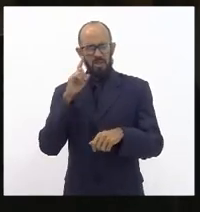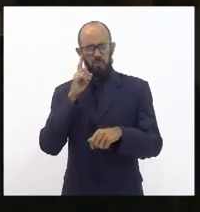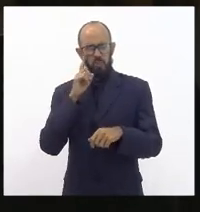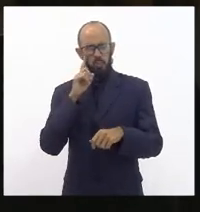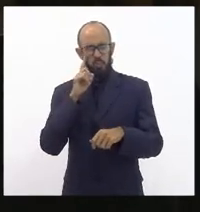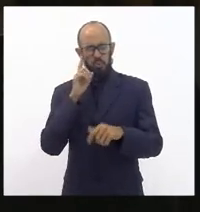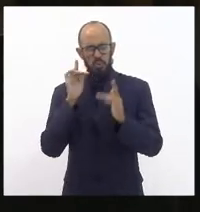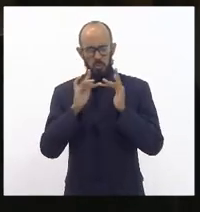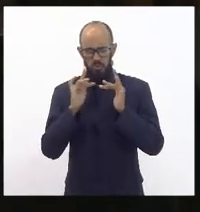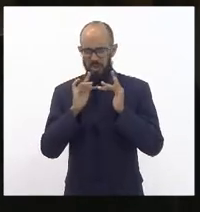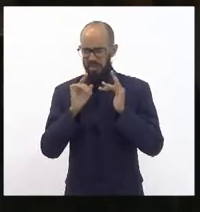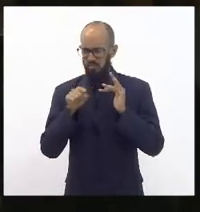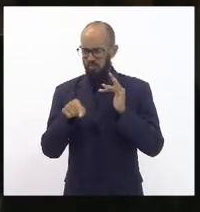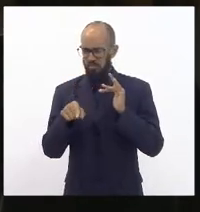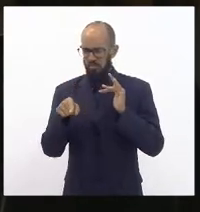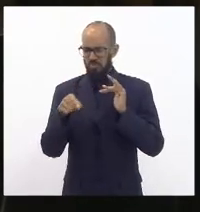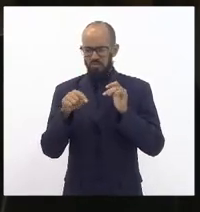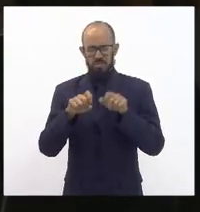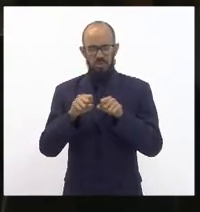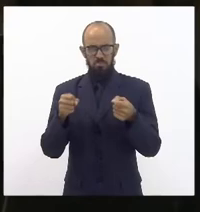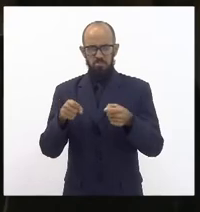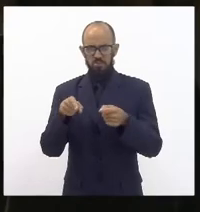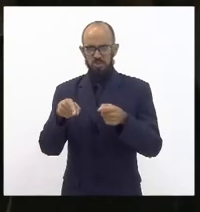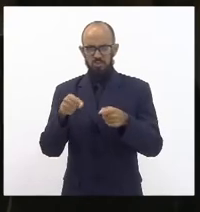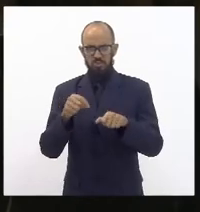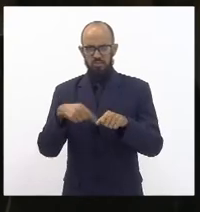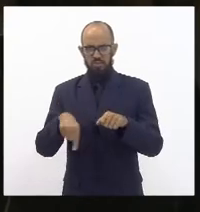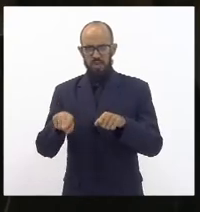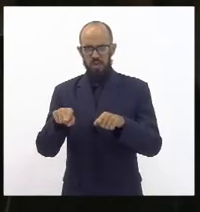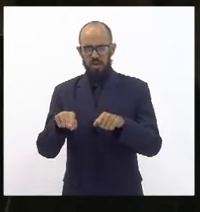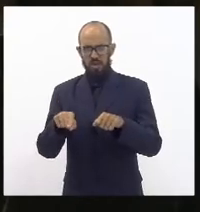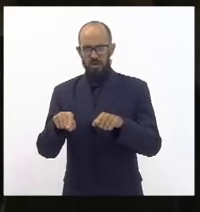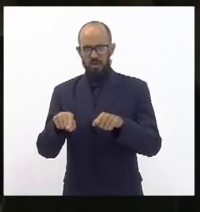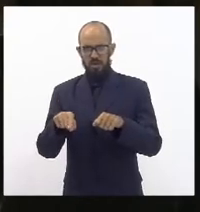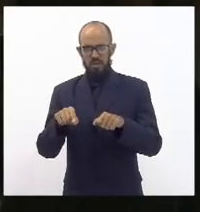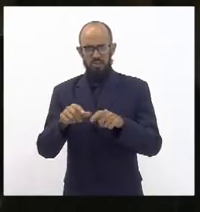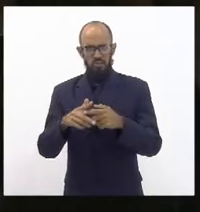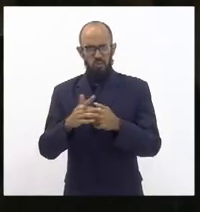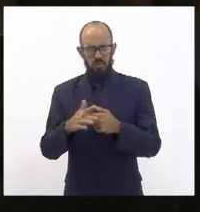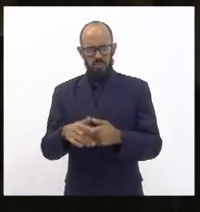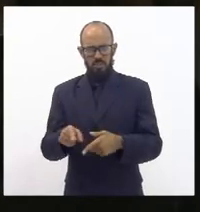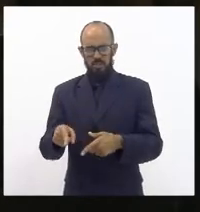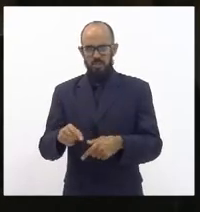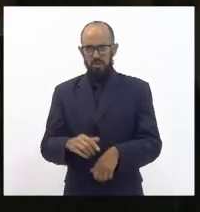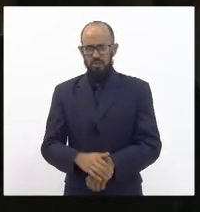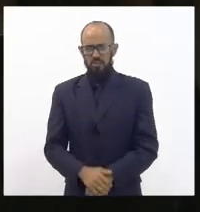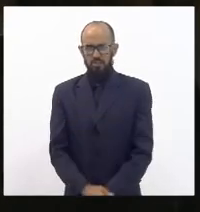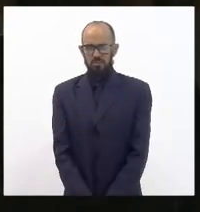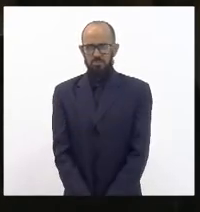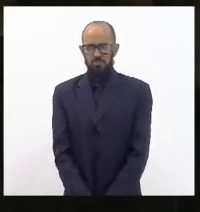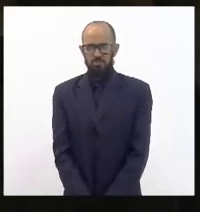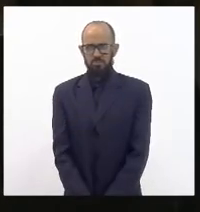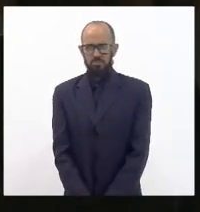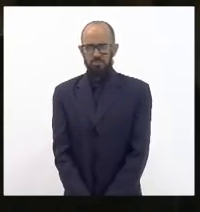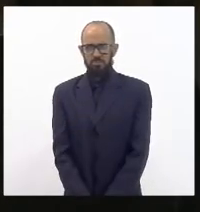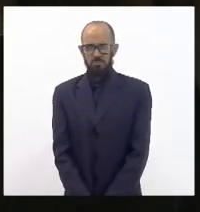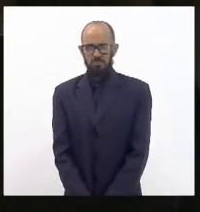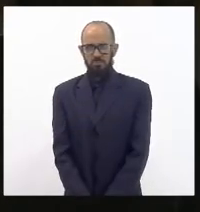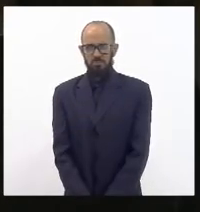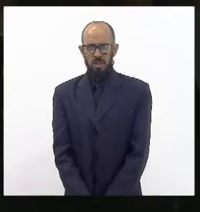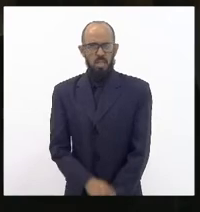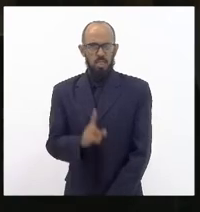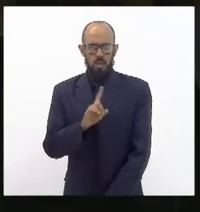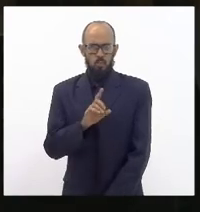diariamente você seja impossibilitado Não era essa correção do que tá acontecendo aqui não mais não as crianças